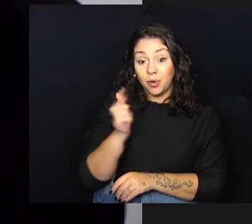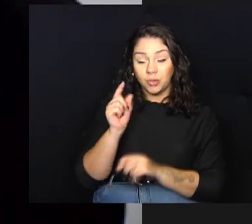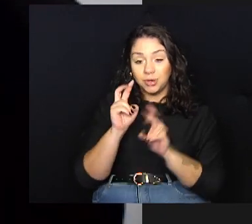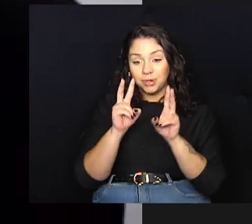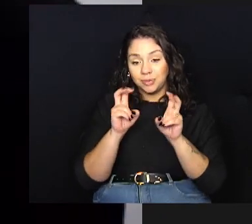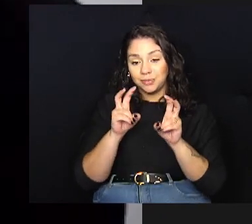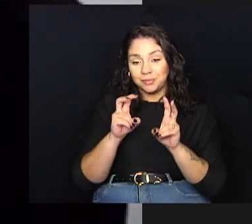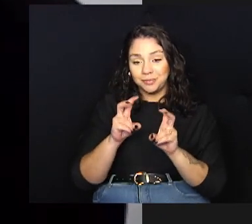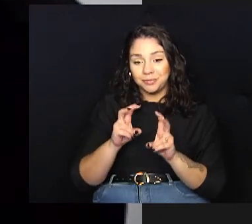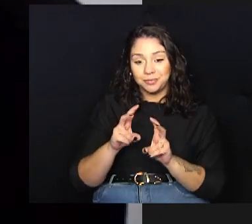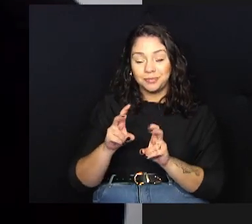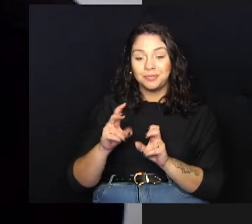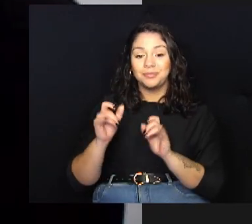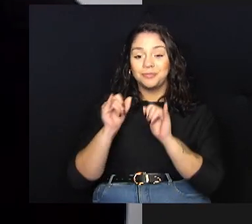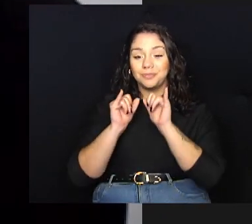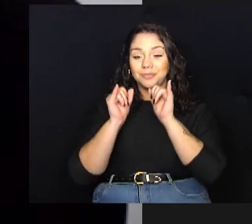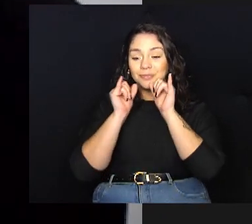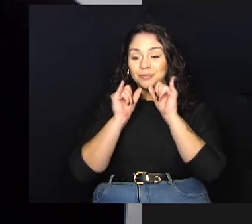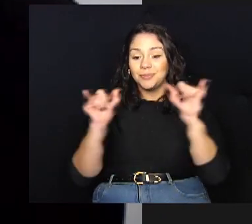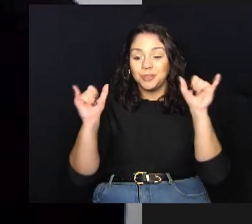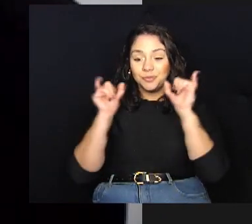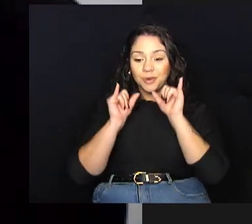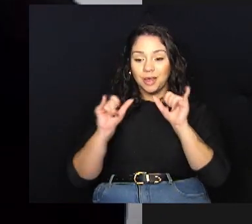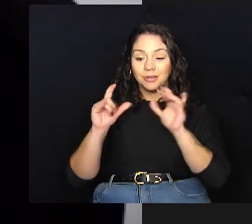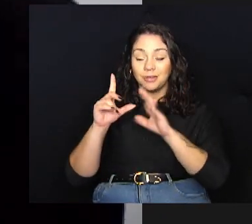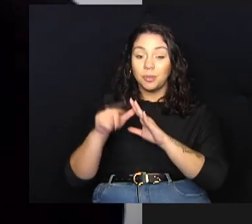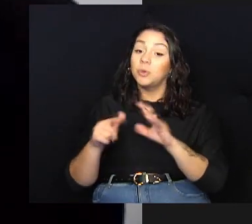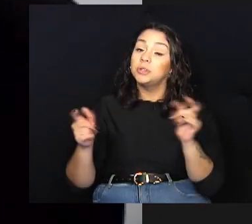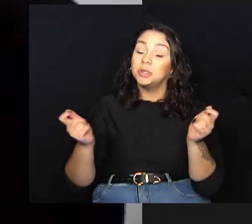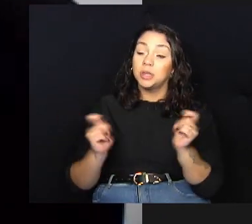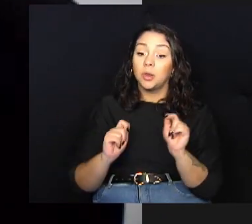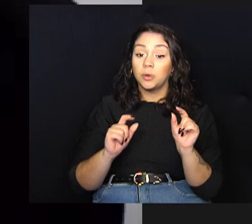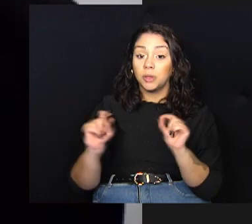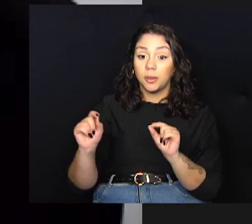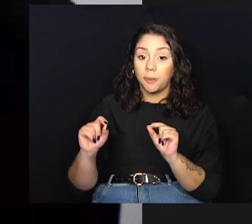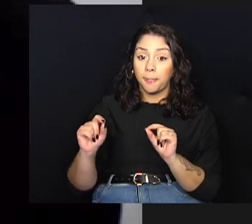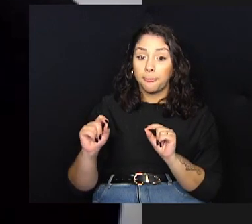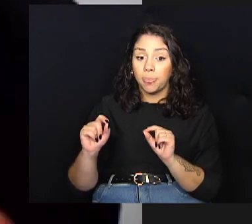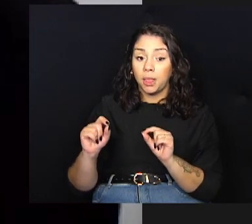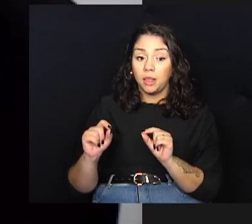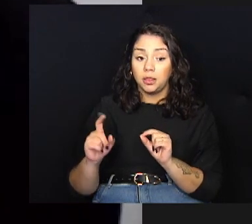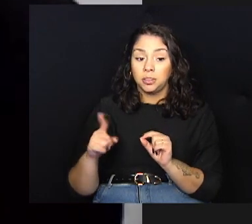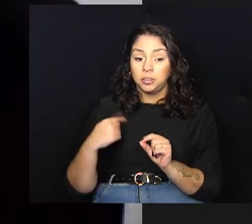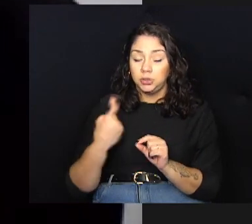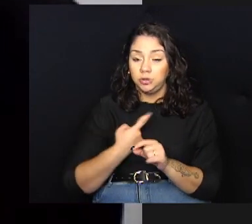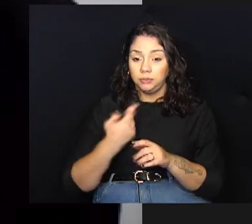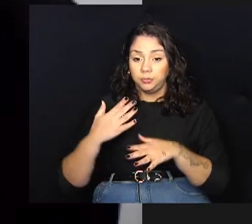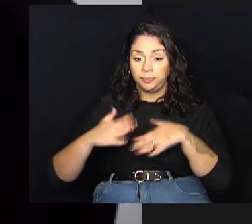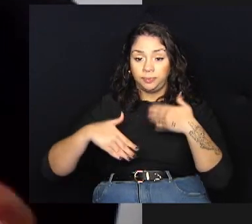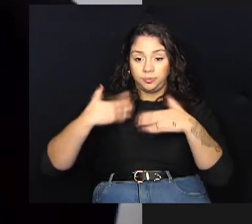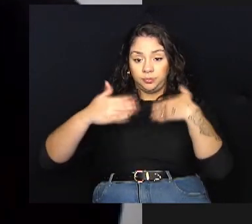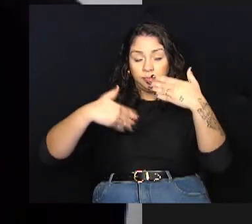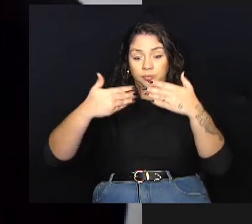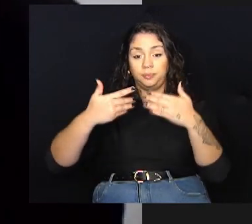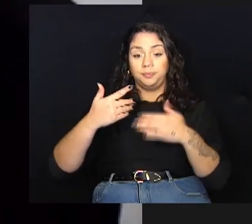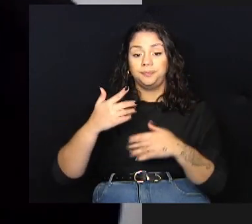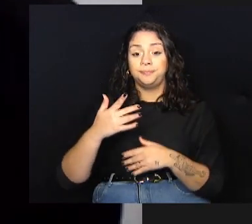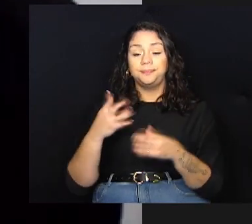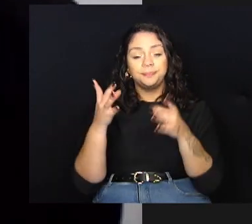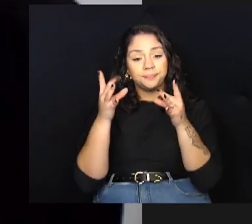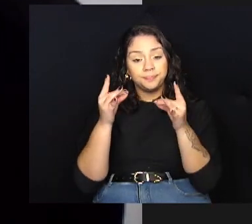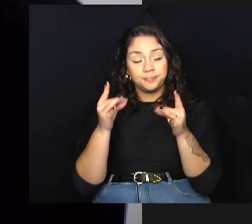que vão ser divulgadas e isso vai permitir que a gente faça Construa um retrato bem